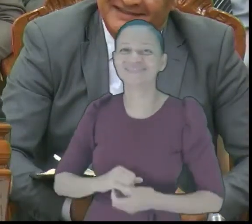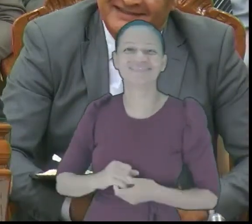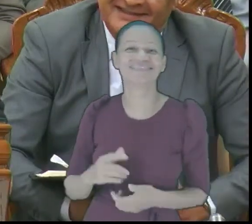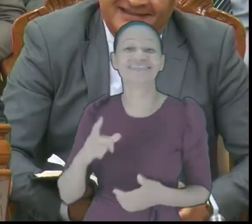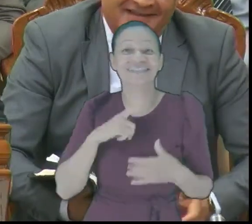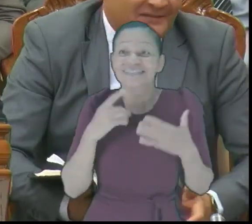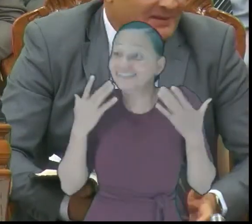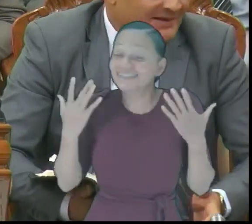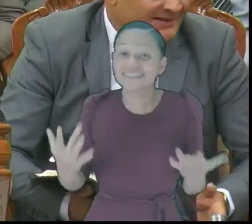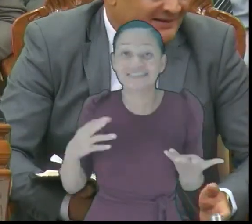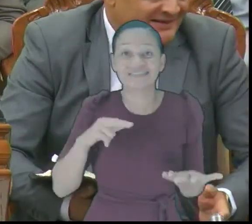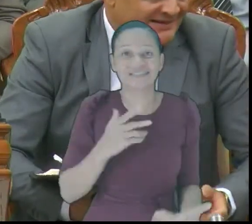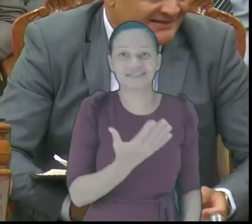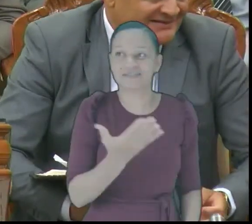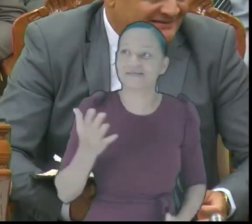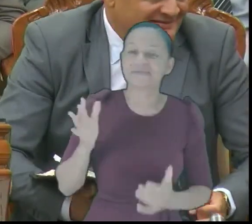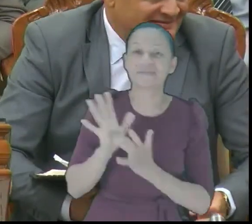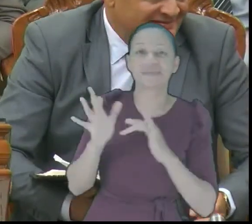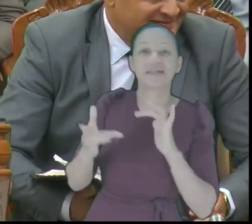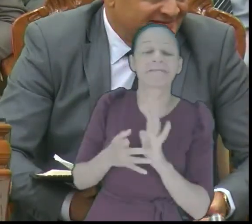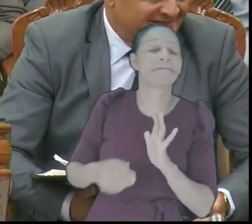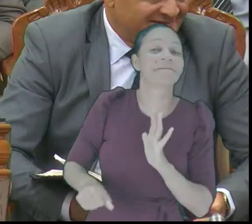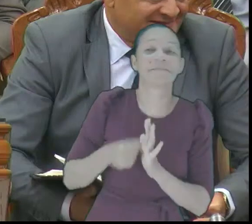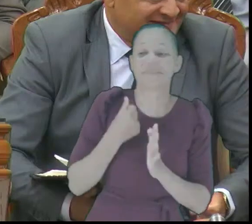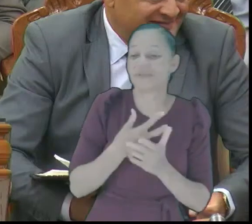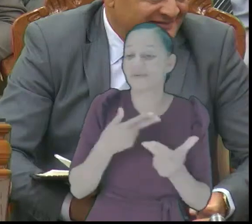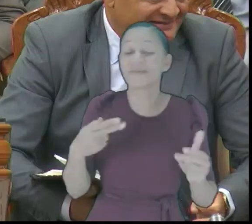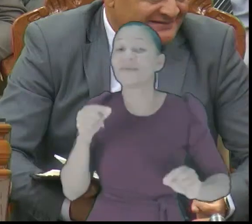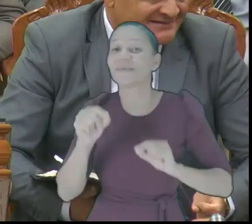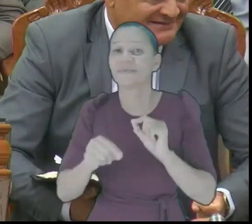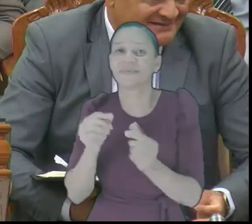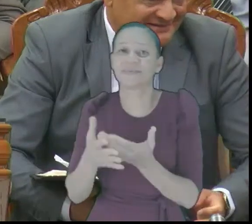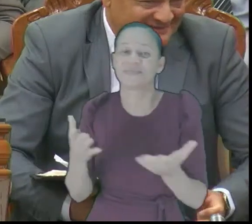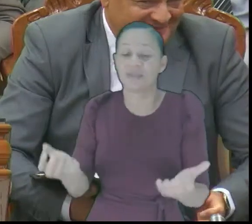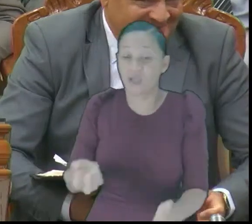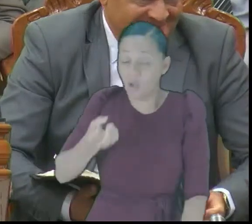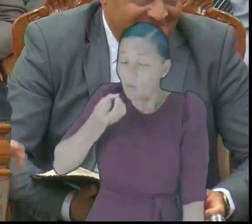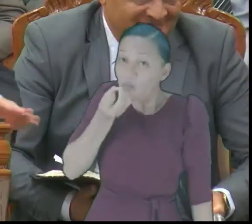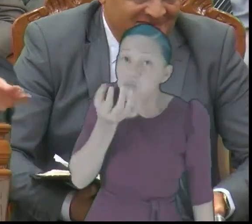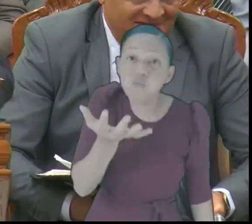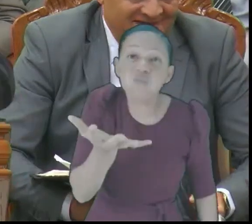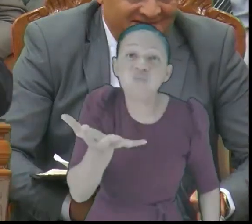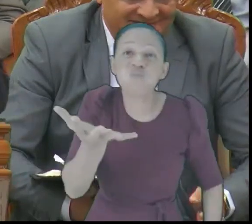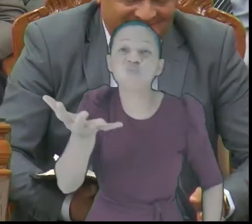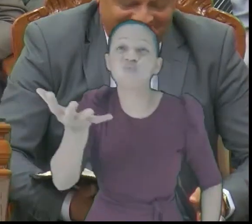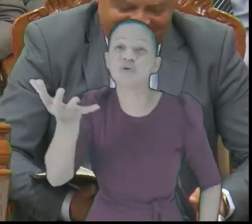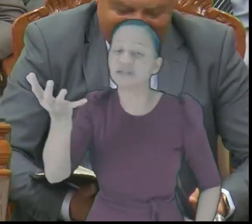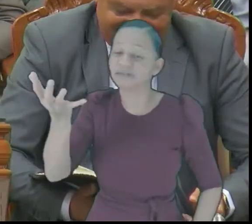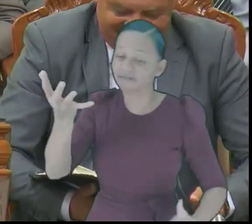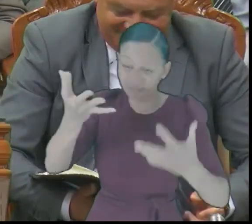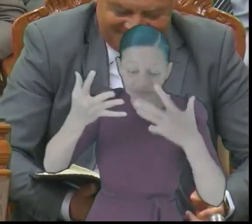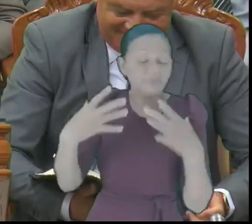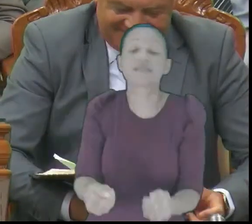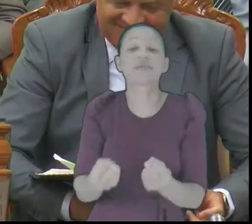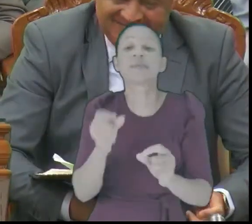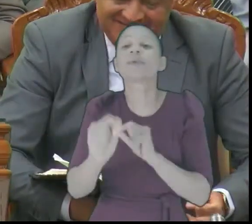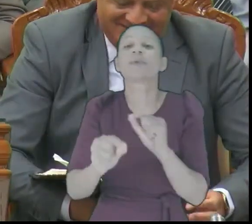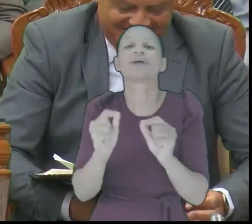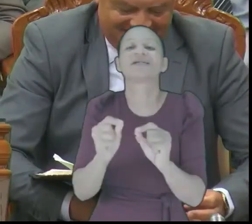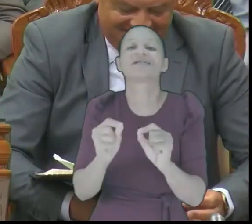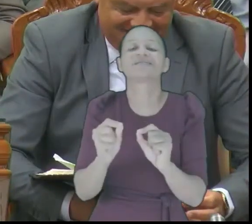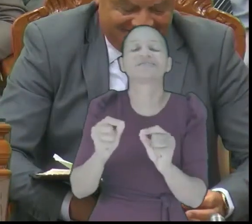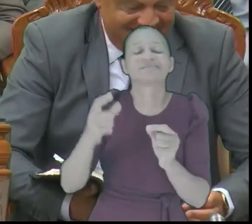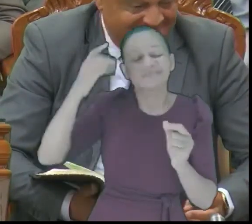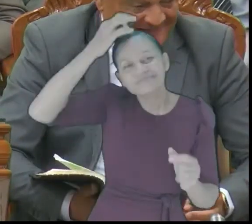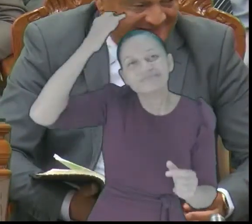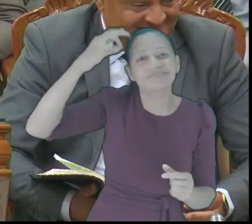Então, irmãos, Jesus, a primeira coisa que ele fez foi o quê? Soprou sobre eles e disse, recebei o quê? O Espírito